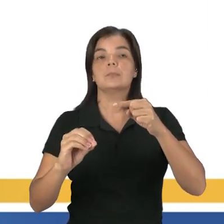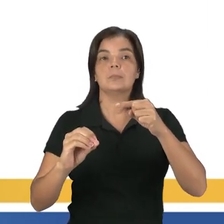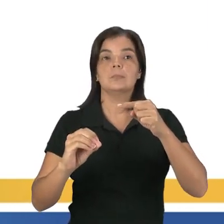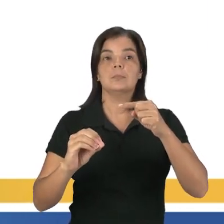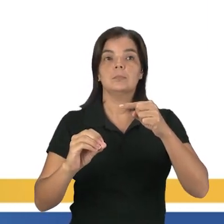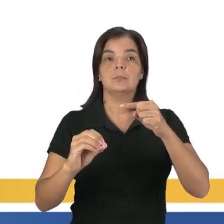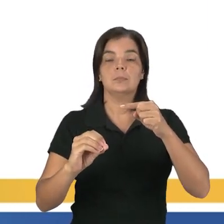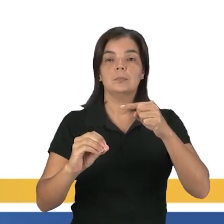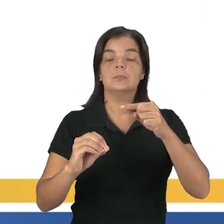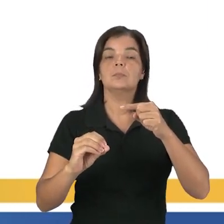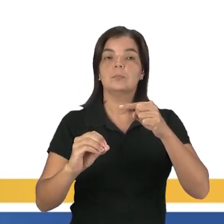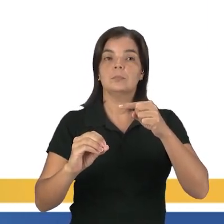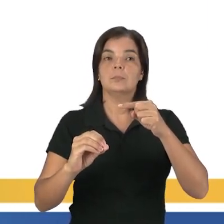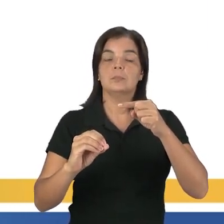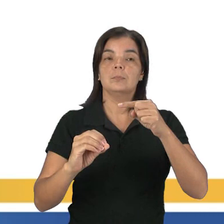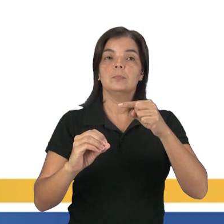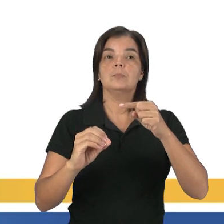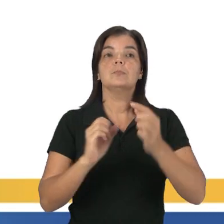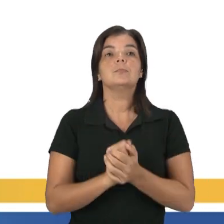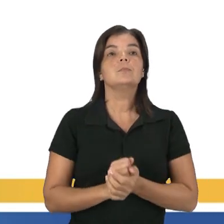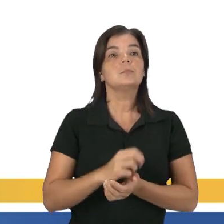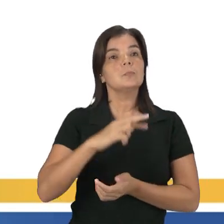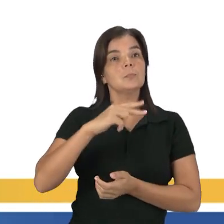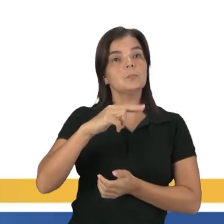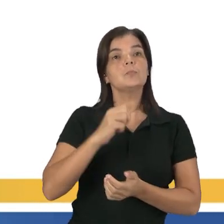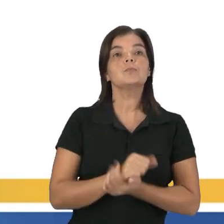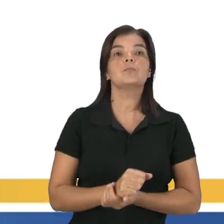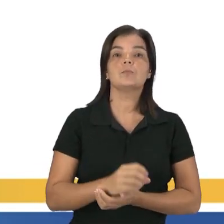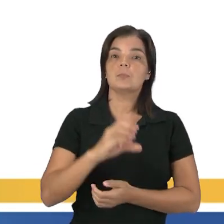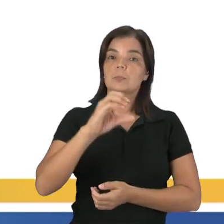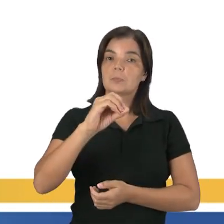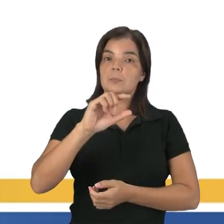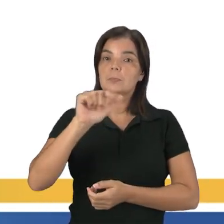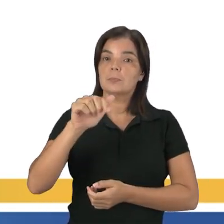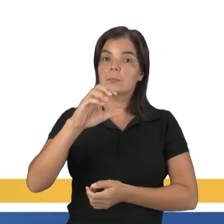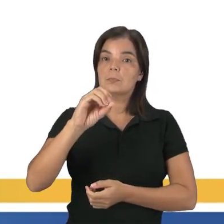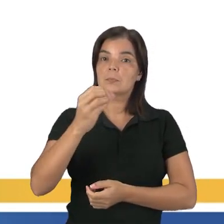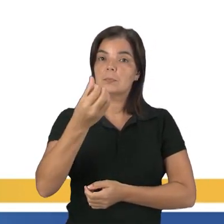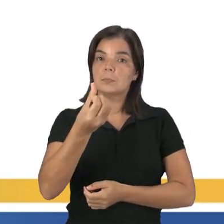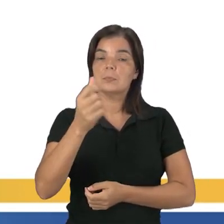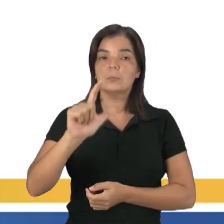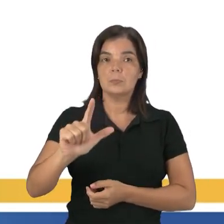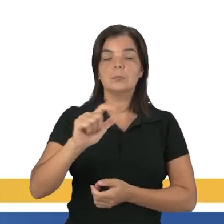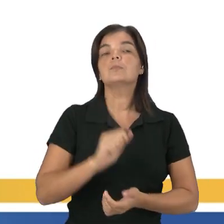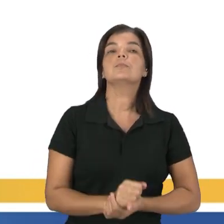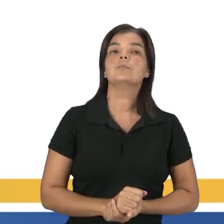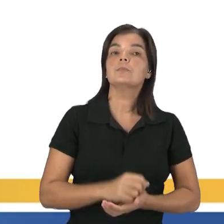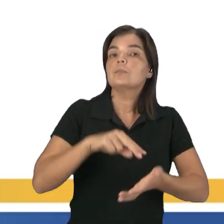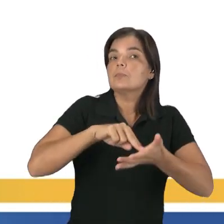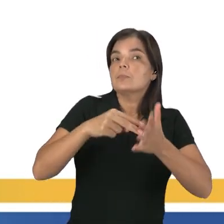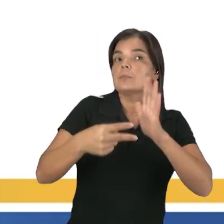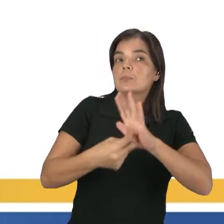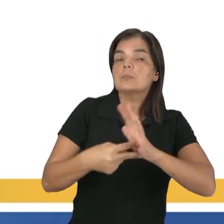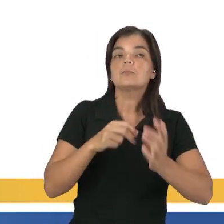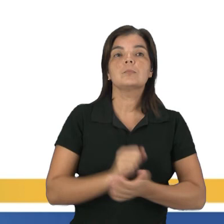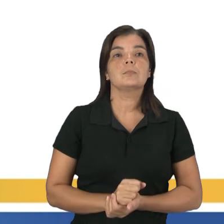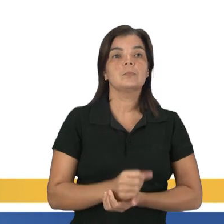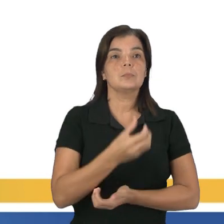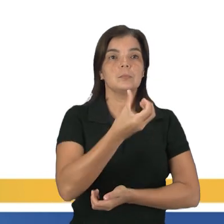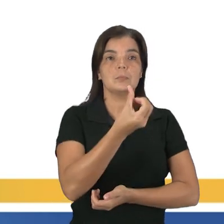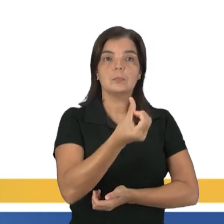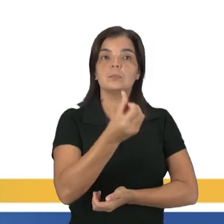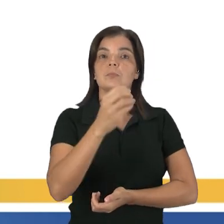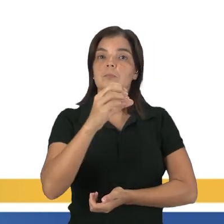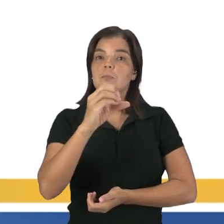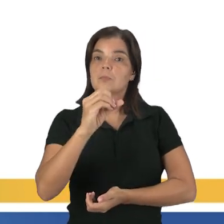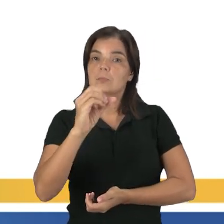litros, eu pego a 60 e divido para 1.000, que vai ser igual a 0,06 litros. Ou seja,